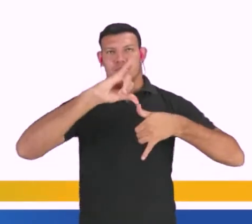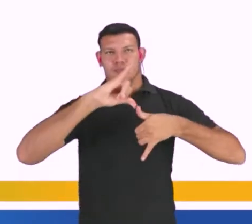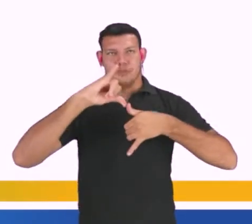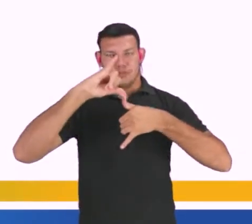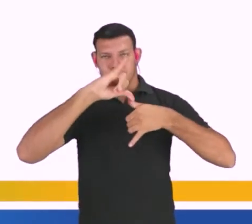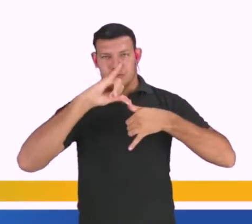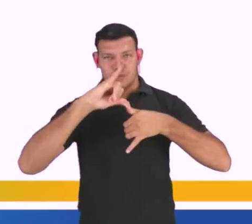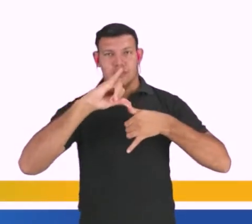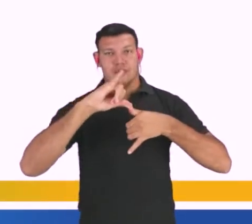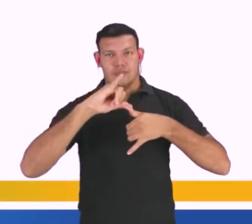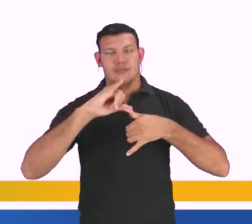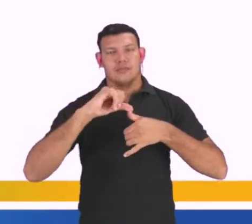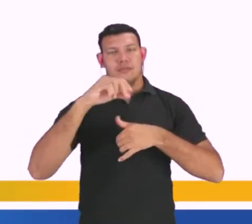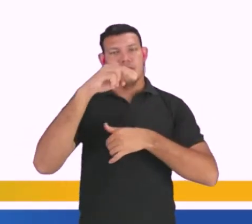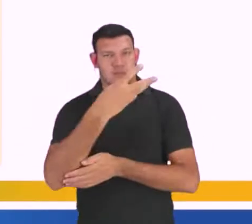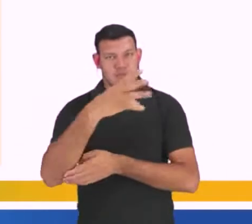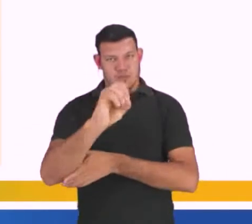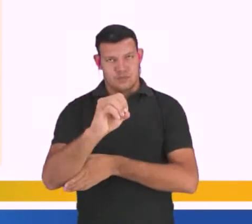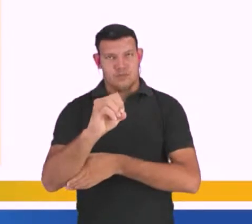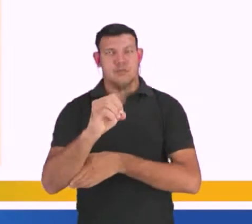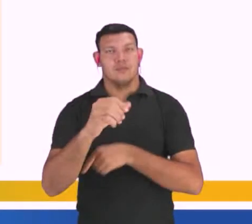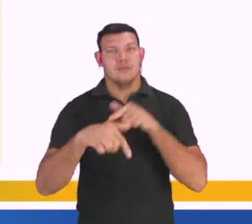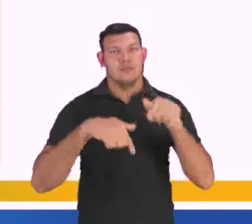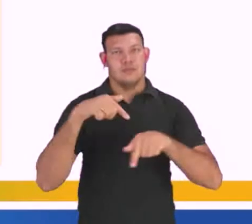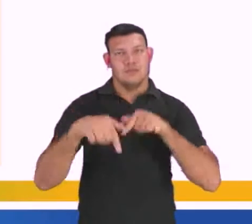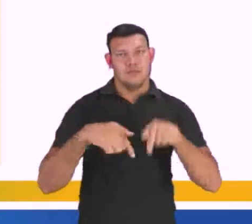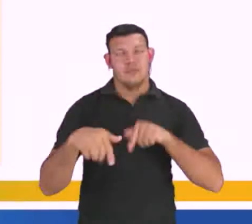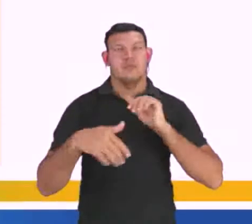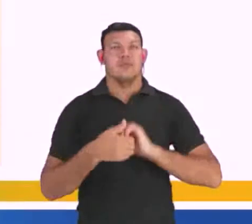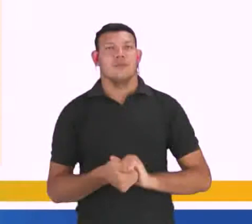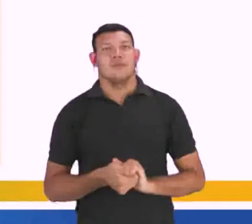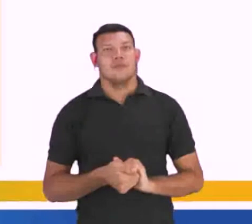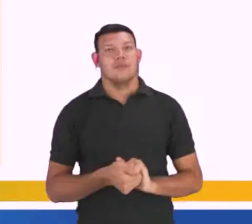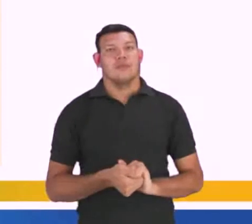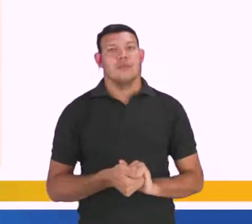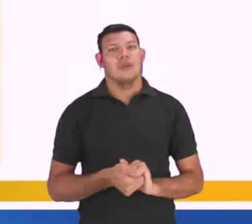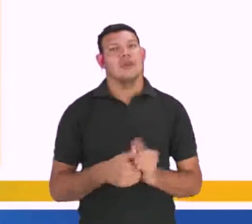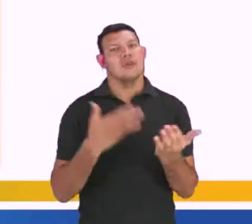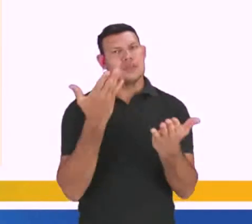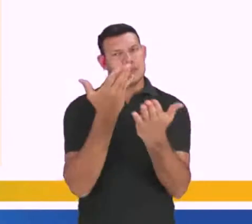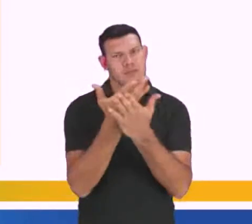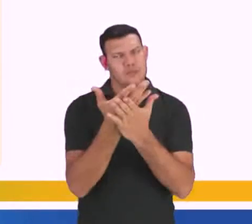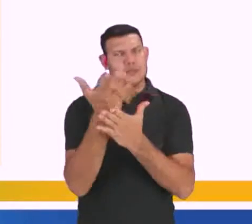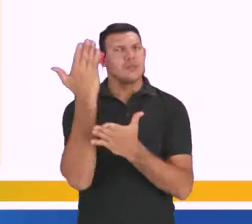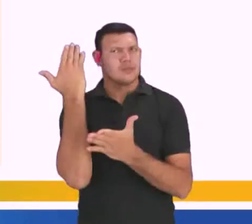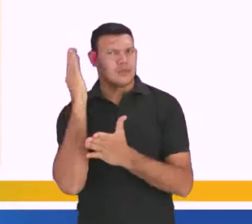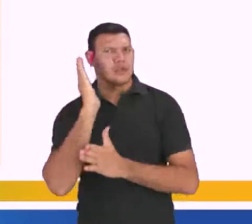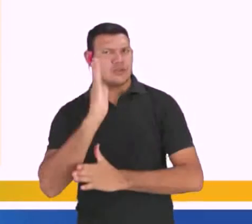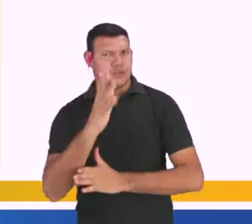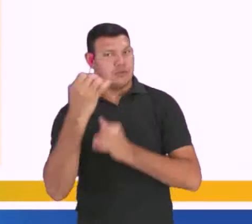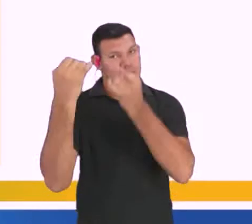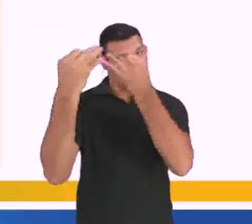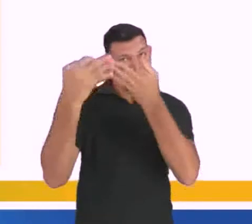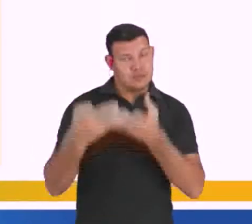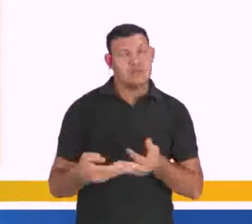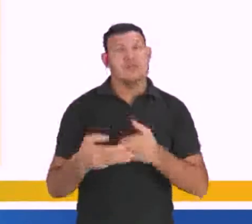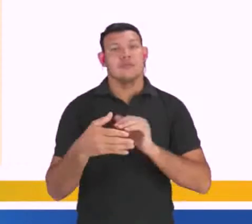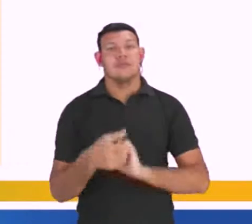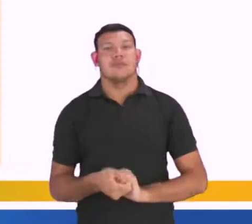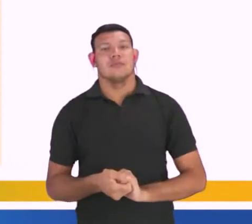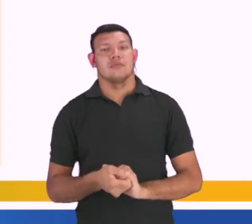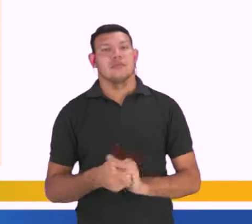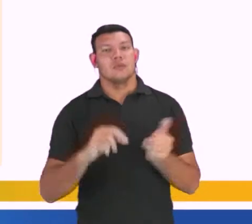ácidos nucleicos e outros. Bem, como nós vimos na aula passada, a bioquímica é o ramo